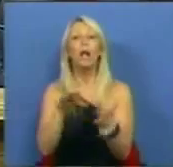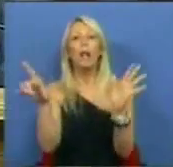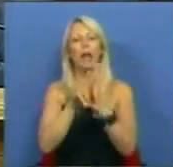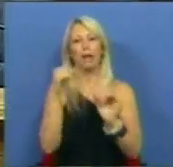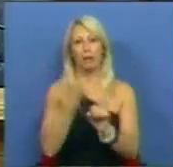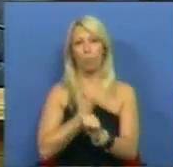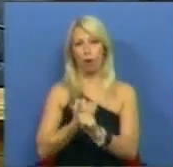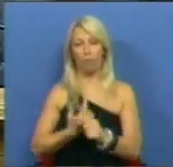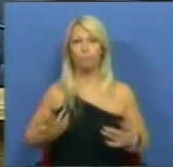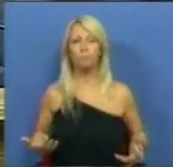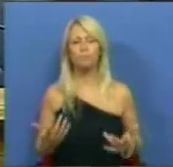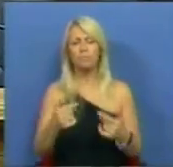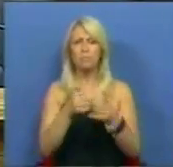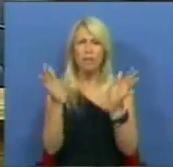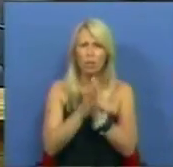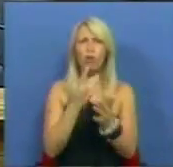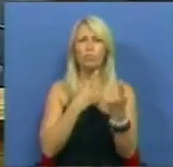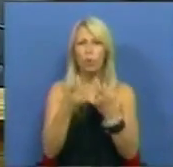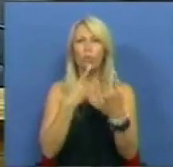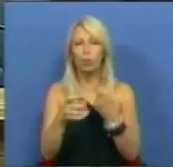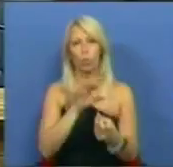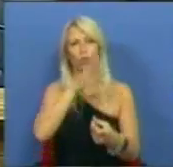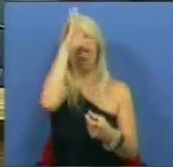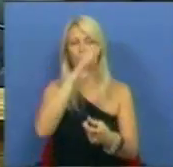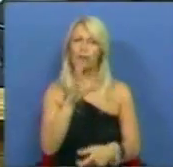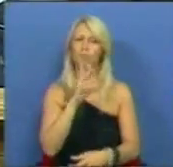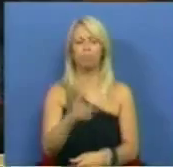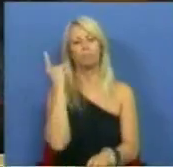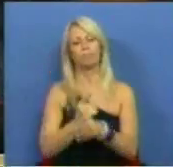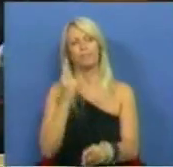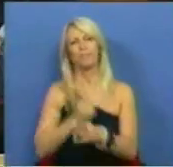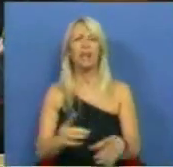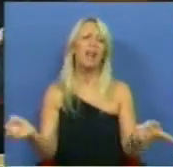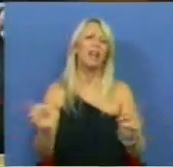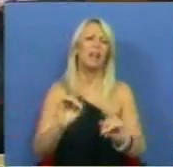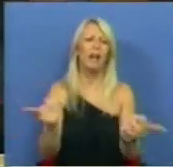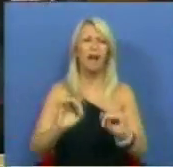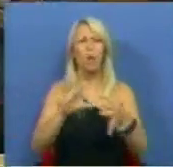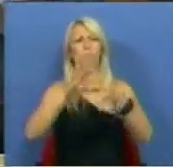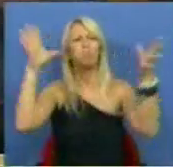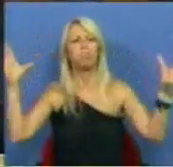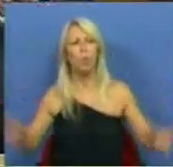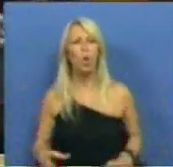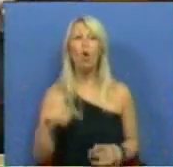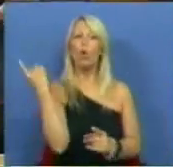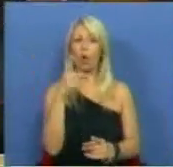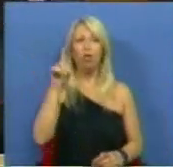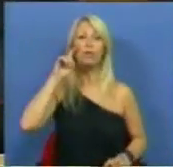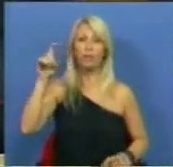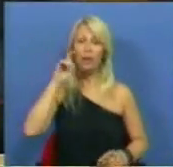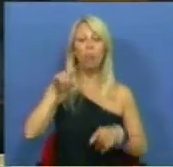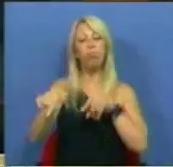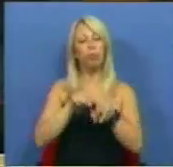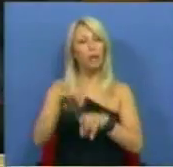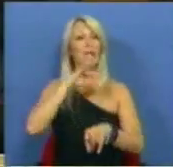estas perguntas o Sr. Ministro dizia-nos, não tem nada a ver com isto, nós defendemos políticas de salários a aumentar, dizia-nos o Sr.